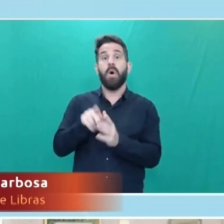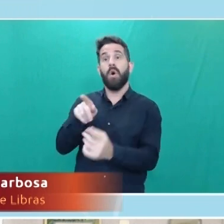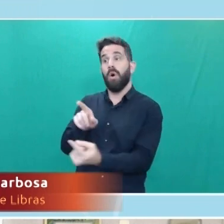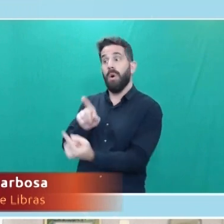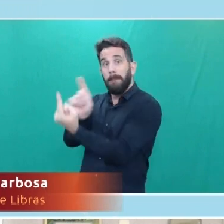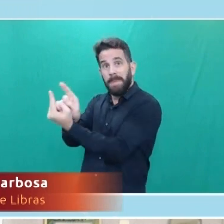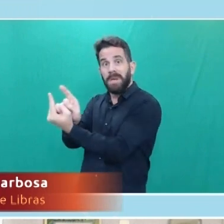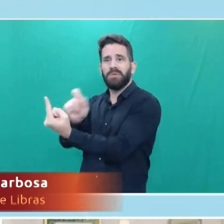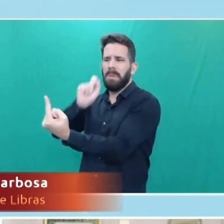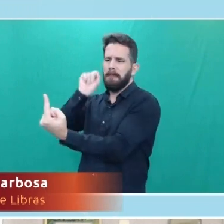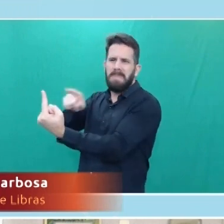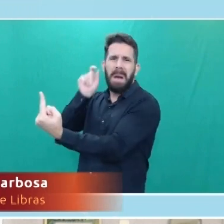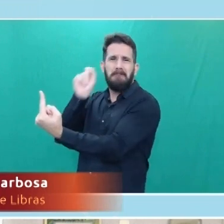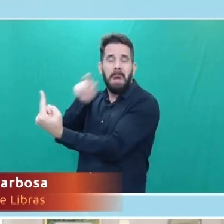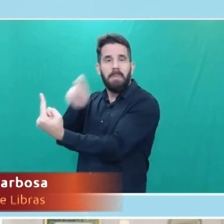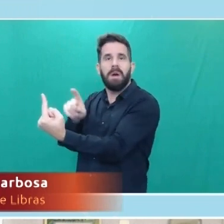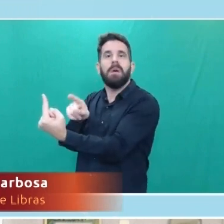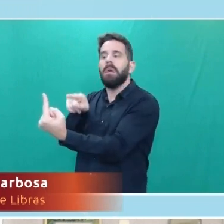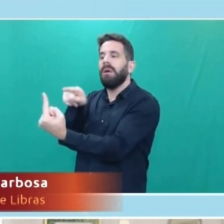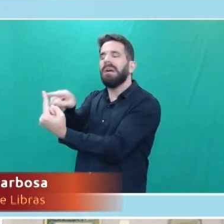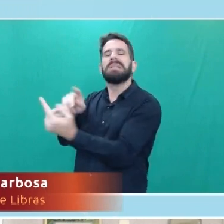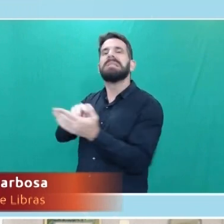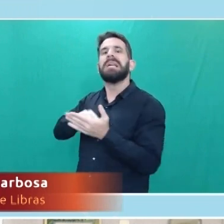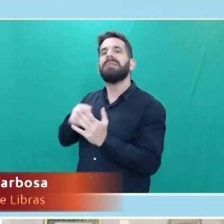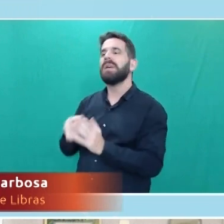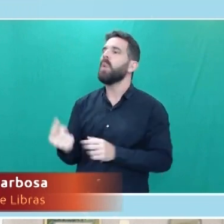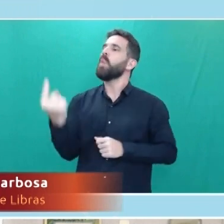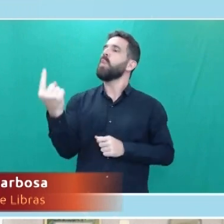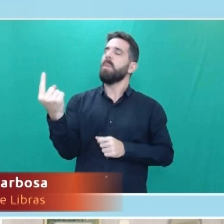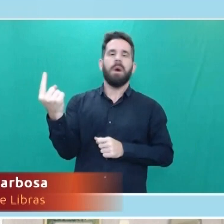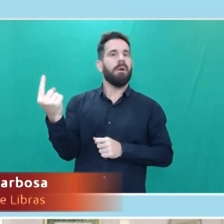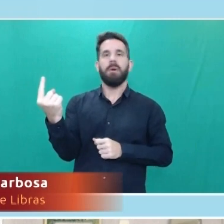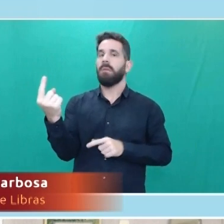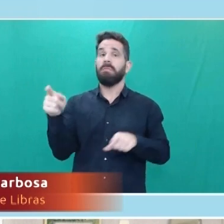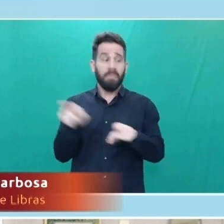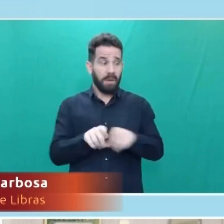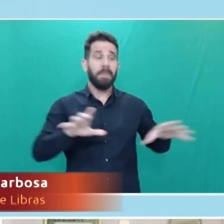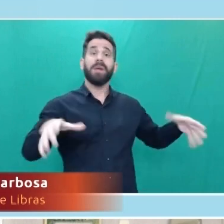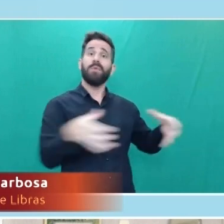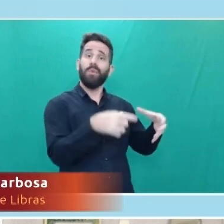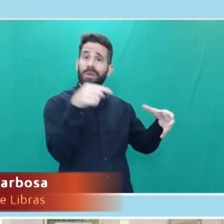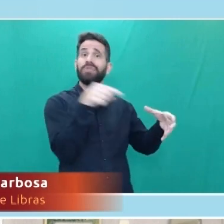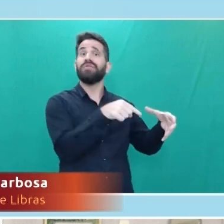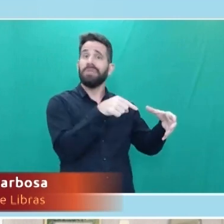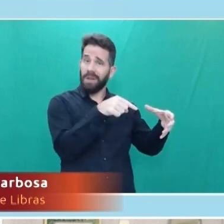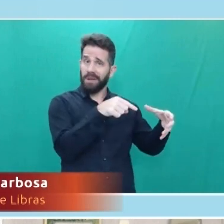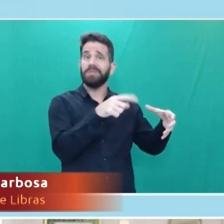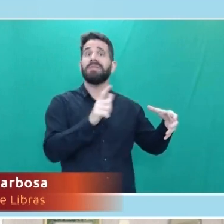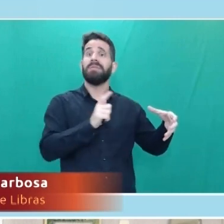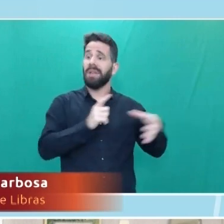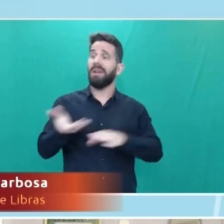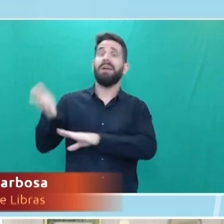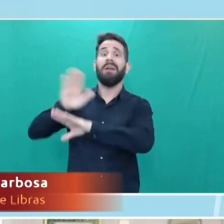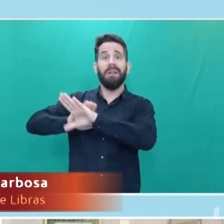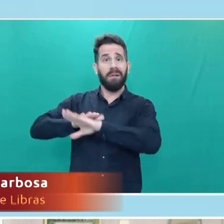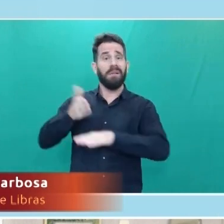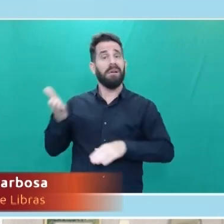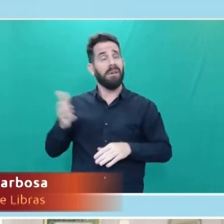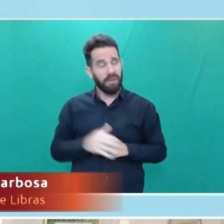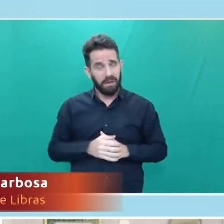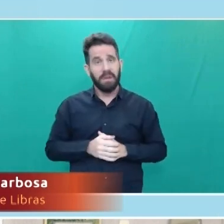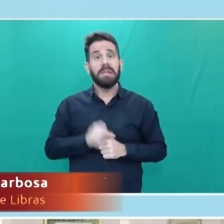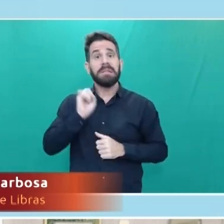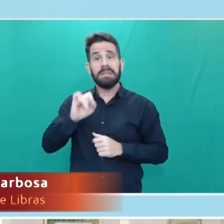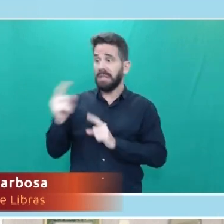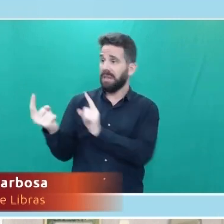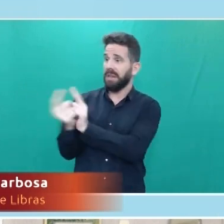determinada pessoa, ela não atinge só aquela pessoa, ela está atingindo também toda a coletividade, embora quem seja a vítima direta daquele ato seja